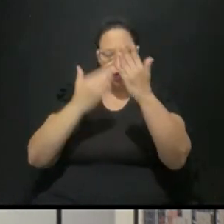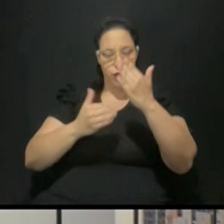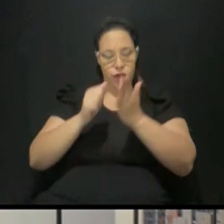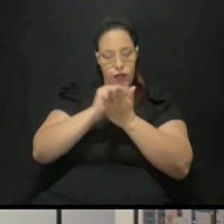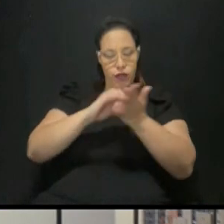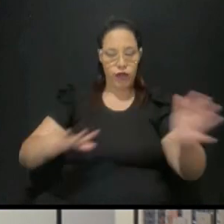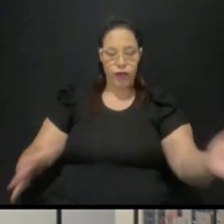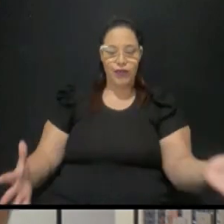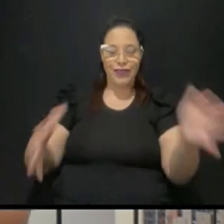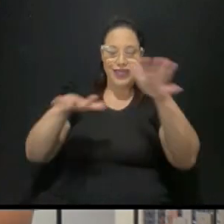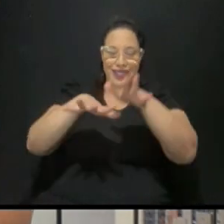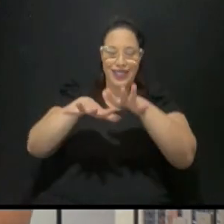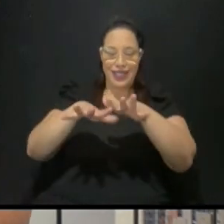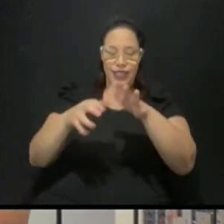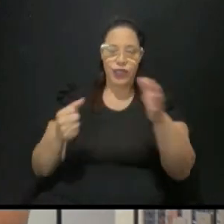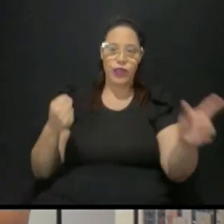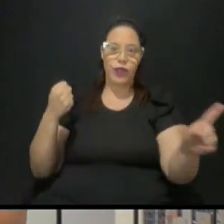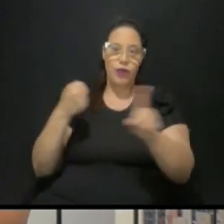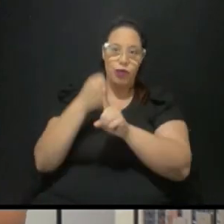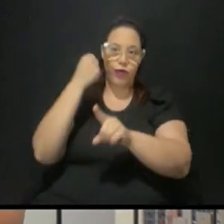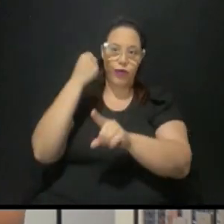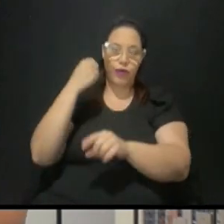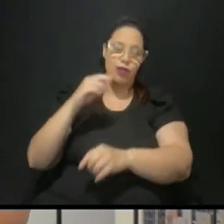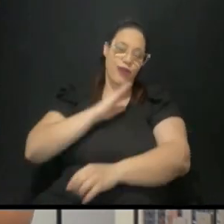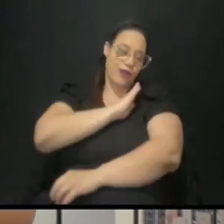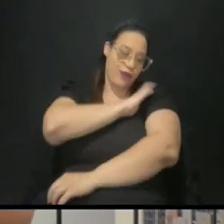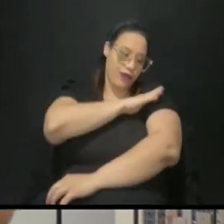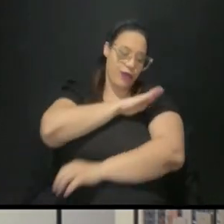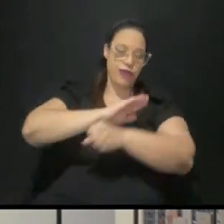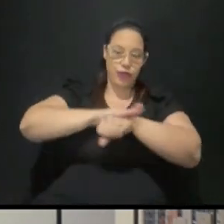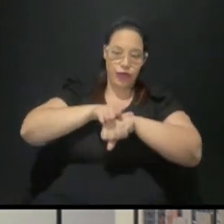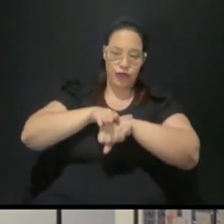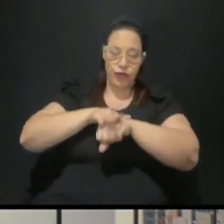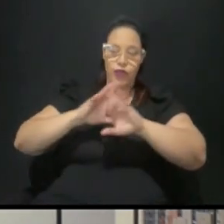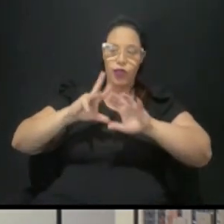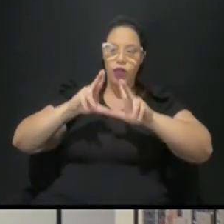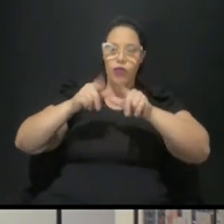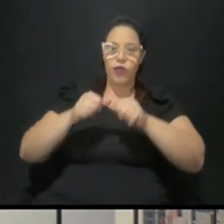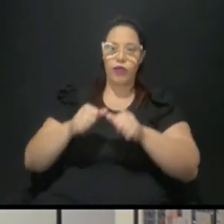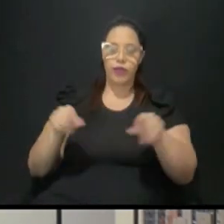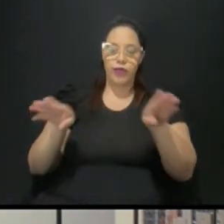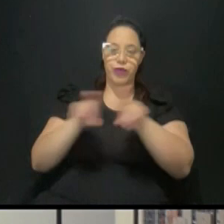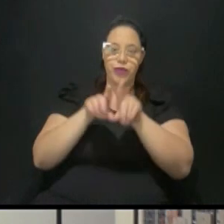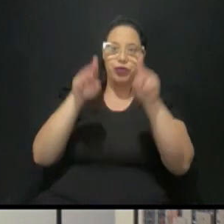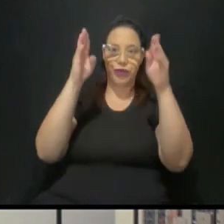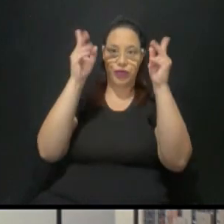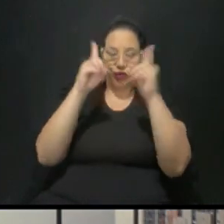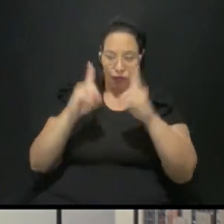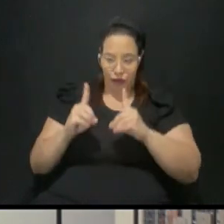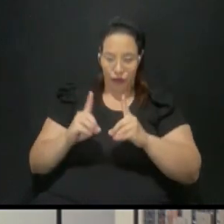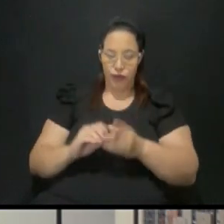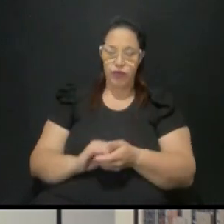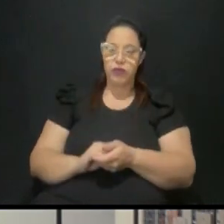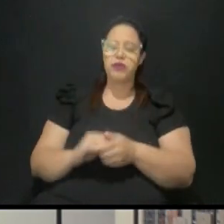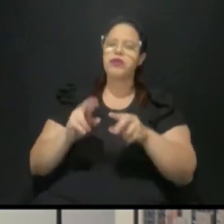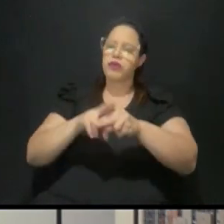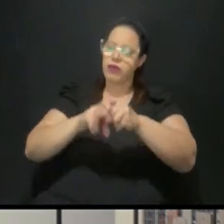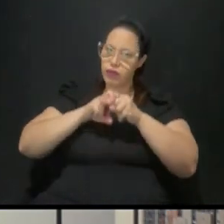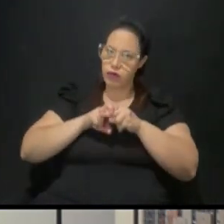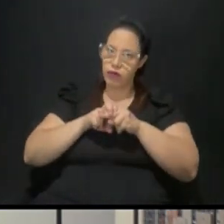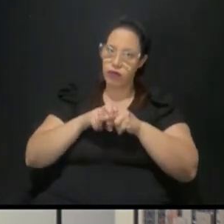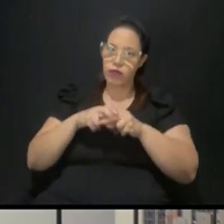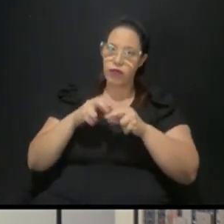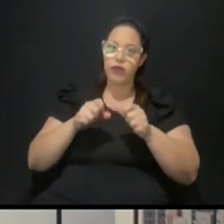combate ao preconceito e à discriminação contra as pessoas com deficiência. E é por isso, nesse contexto, que